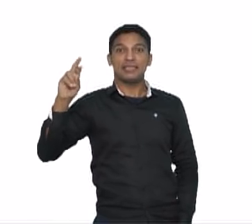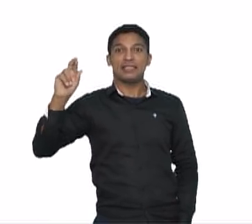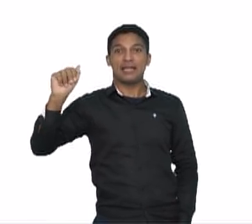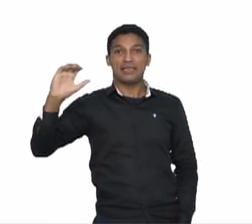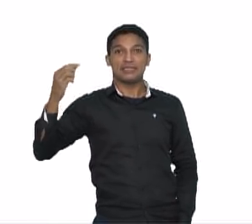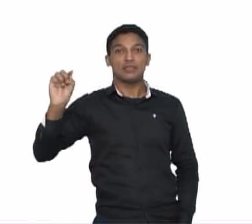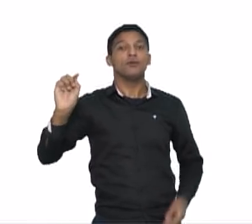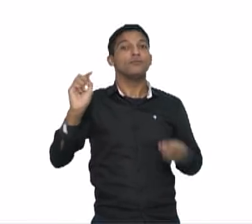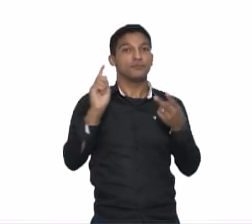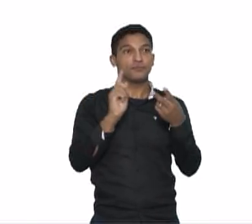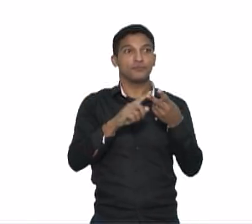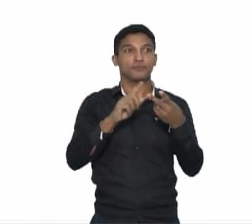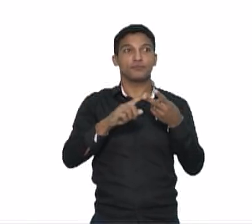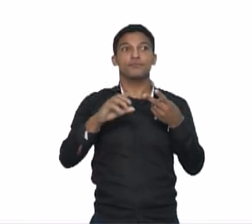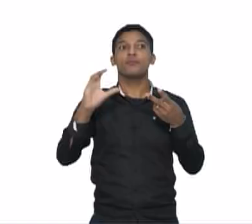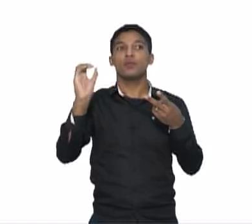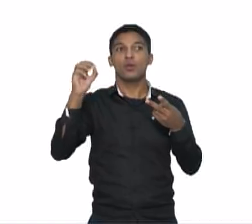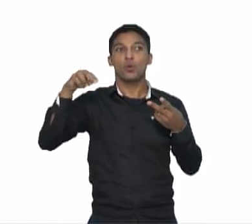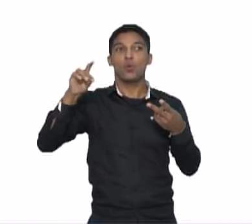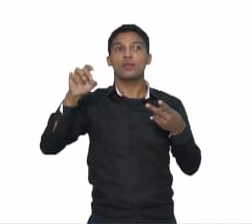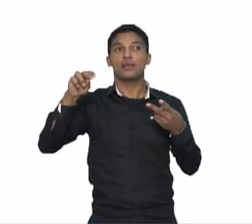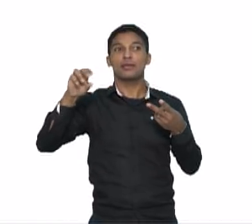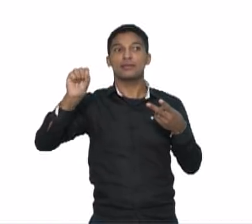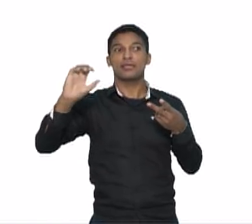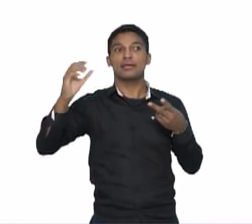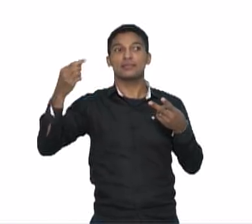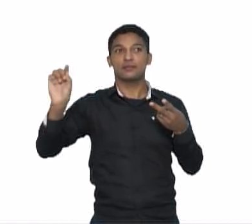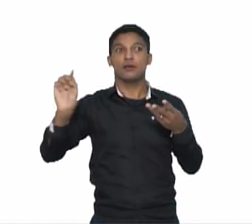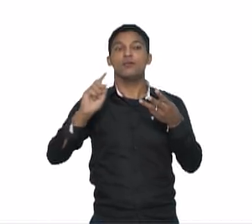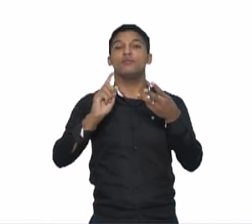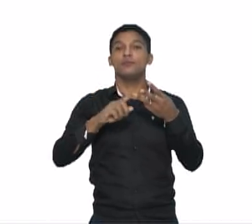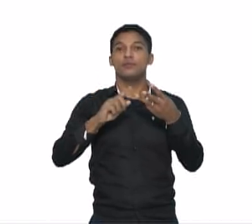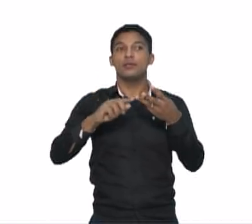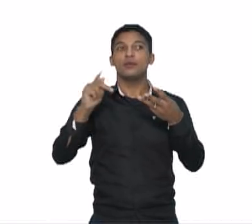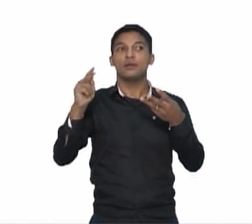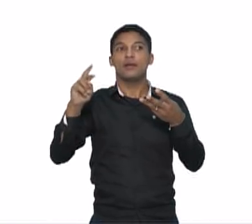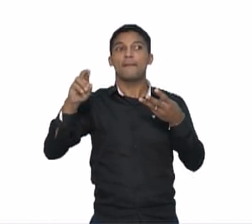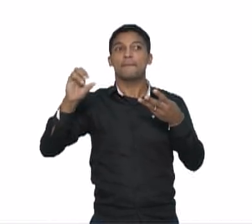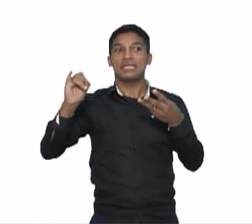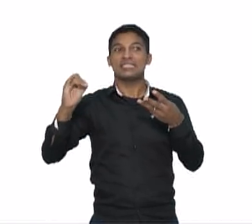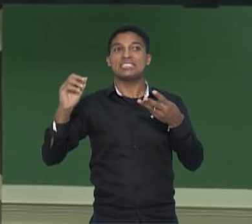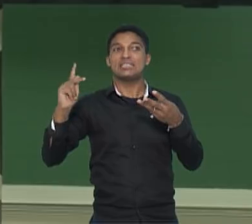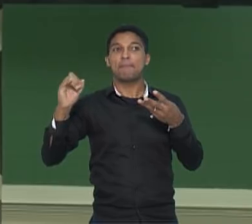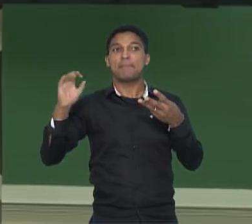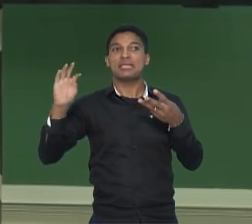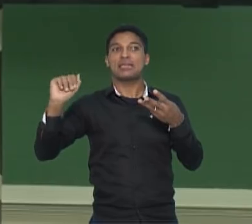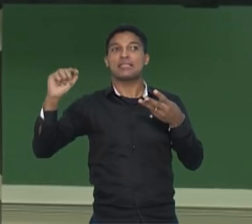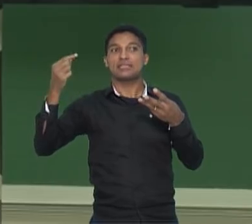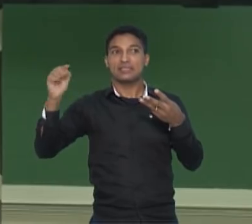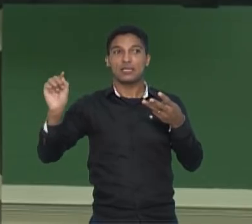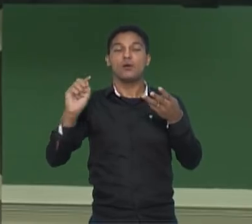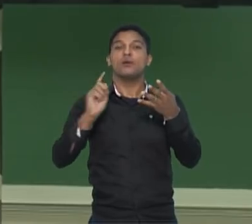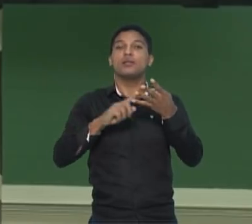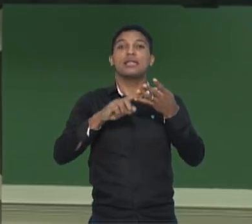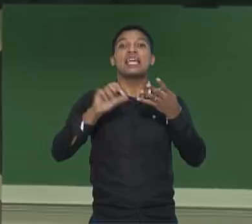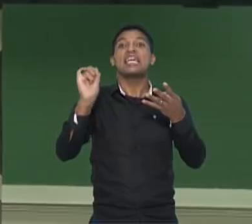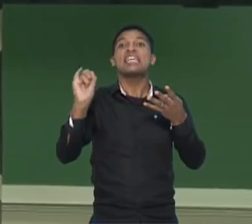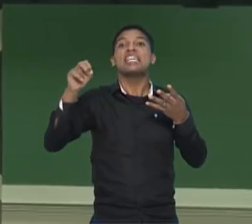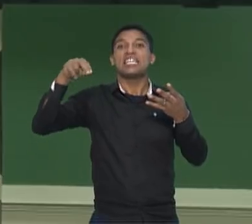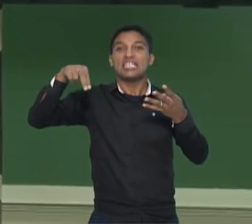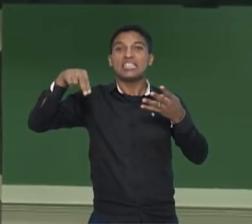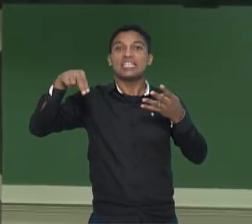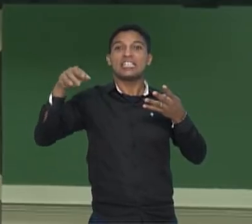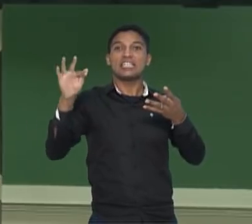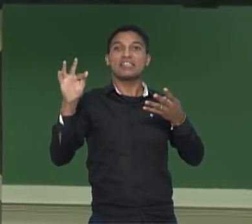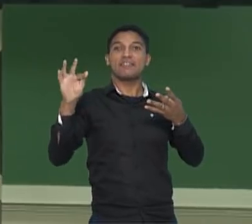precipitação e infiltração. Vamos ver nos próximos slides a explicação de cada etapa